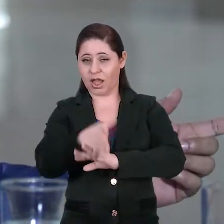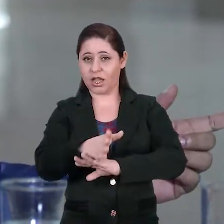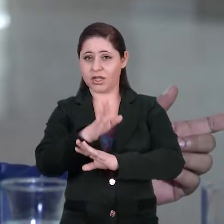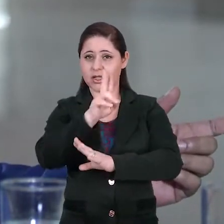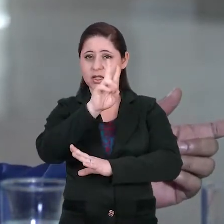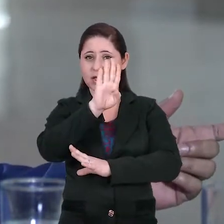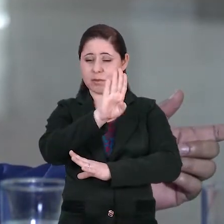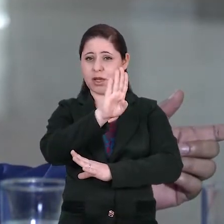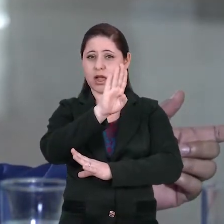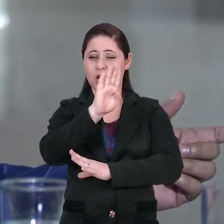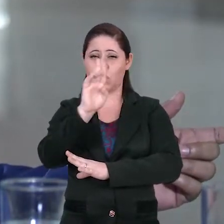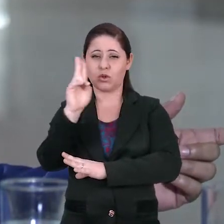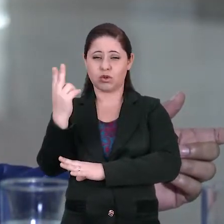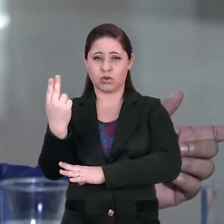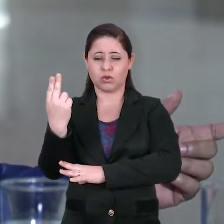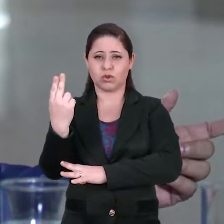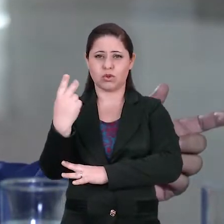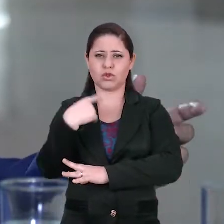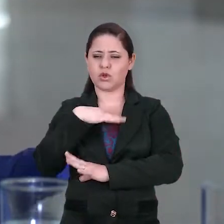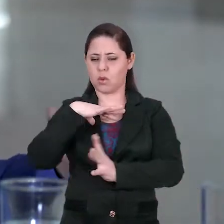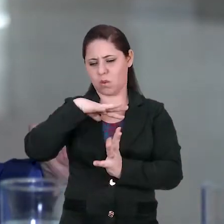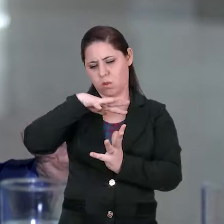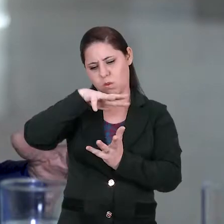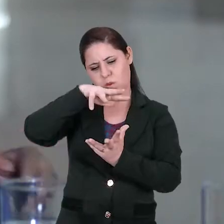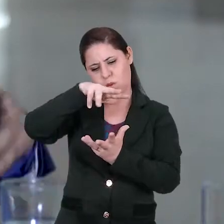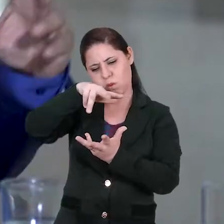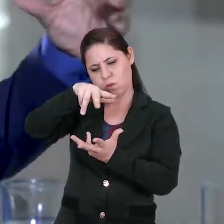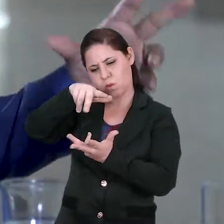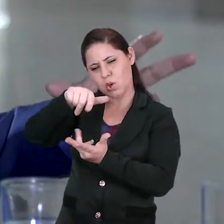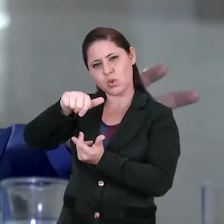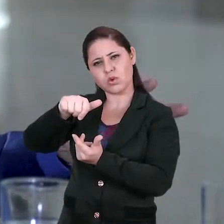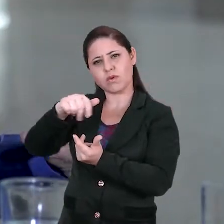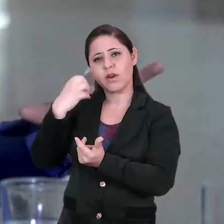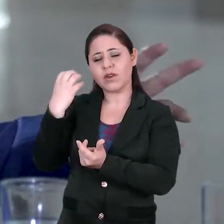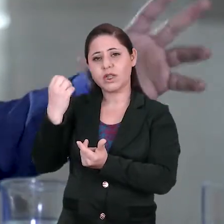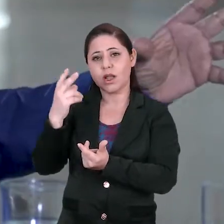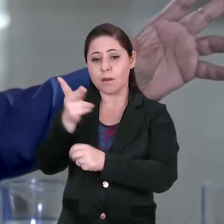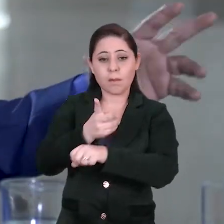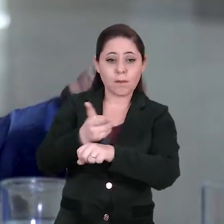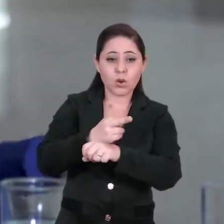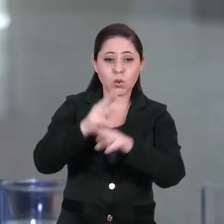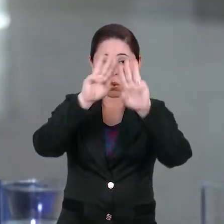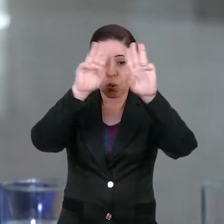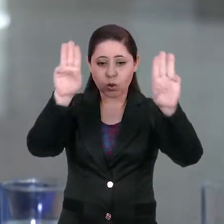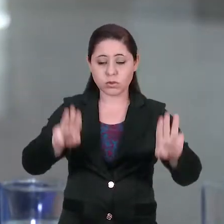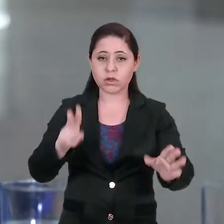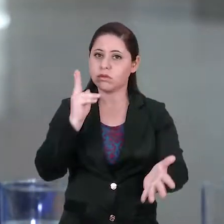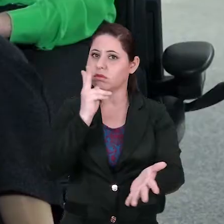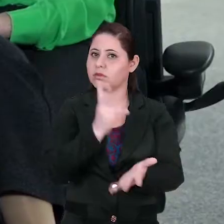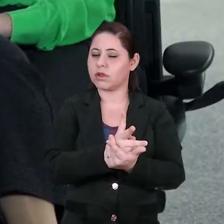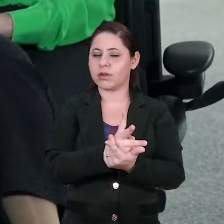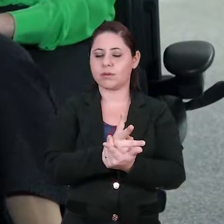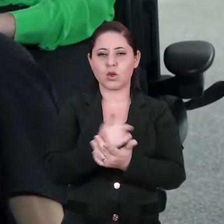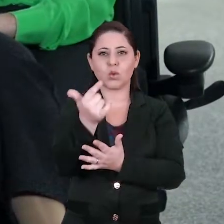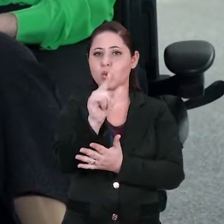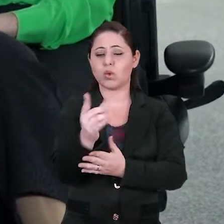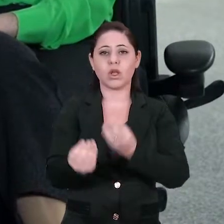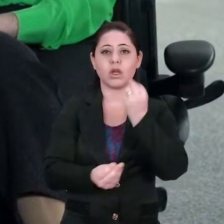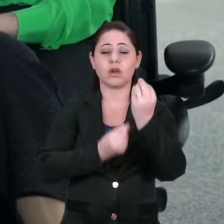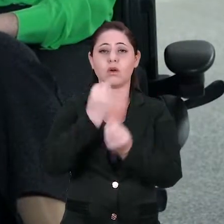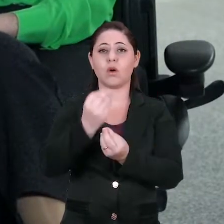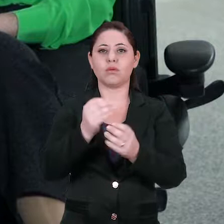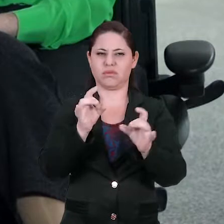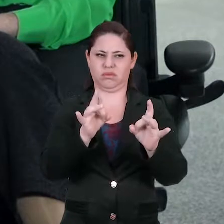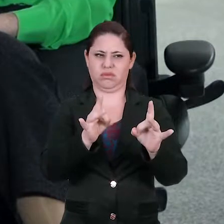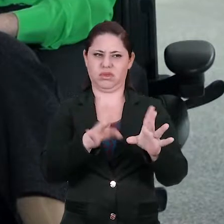em um museu em Belo Horizonte. E no mundo todo onde você vai, você procura os museus. A todos. Eu acho que